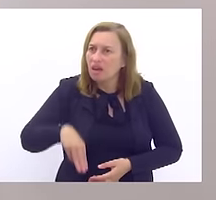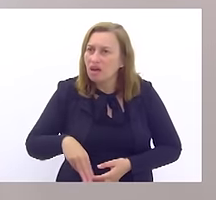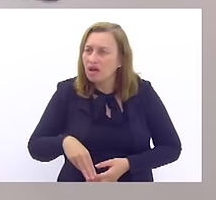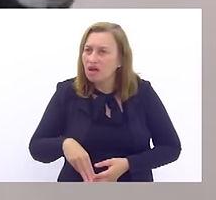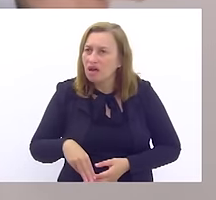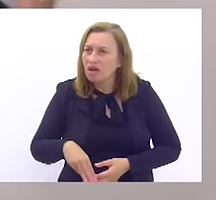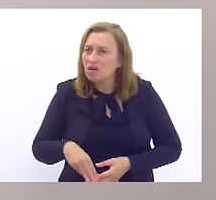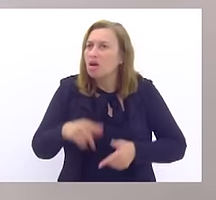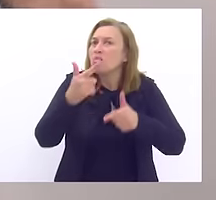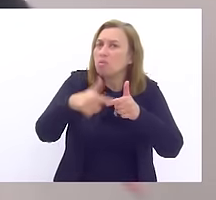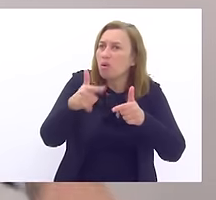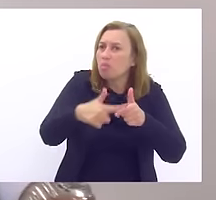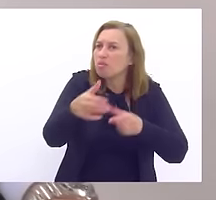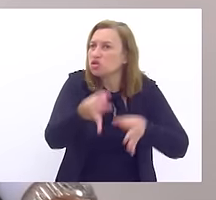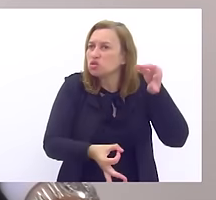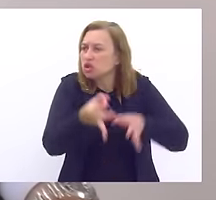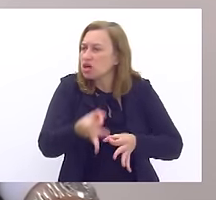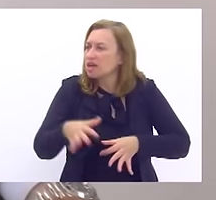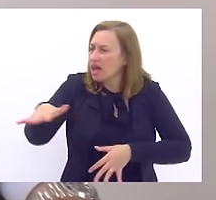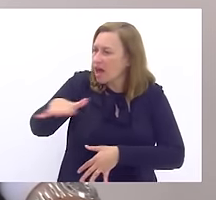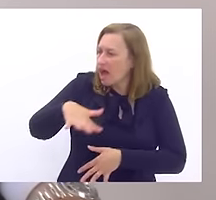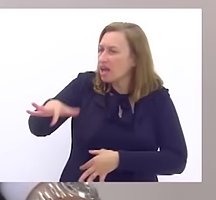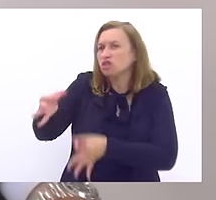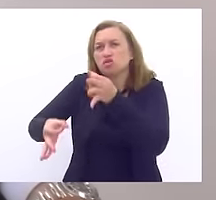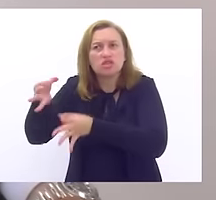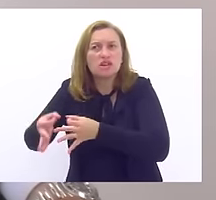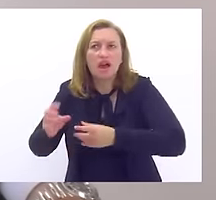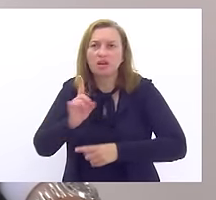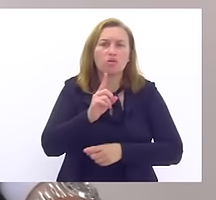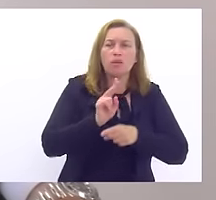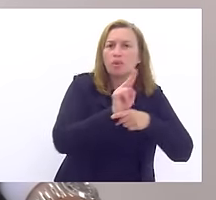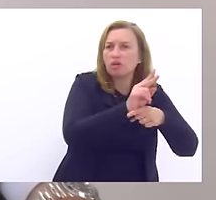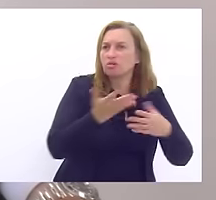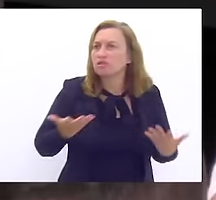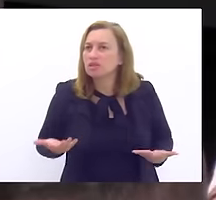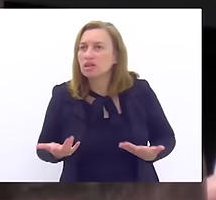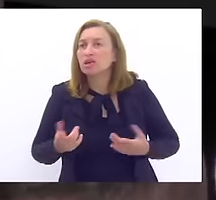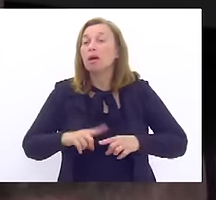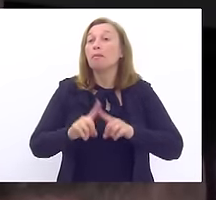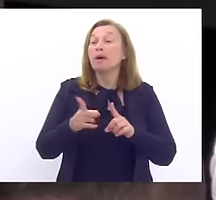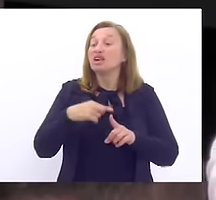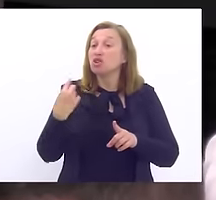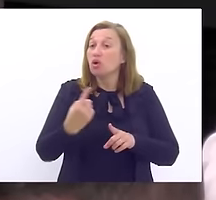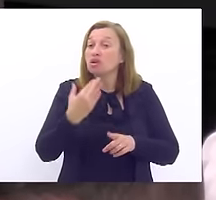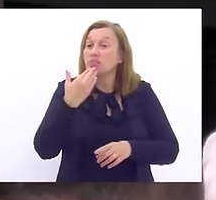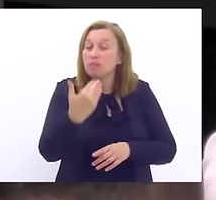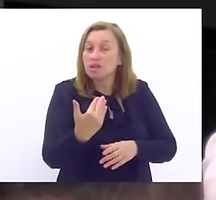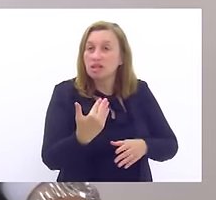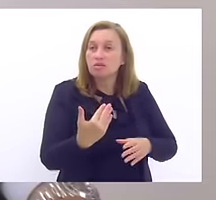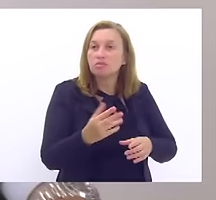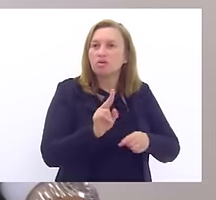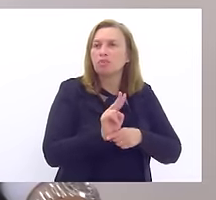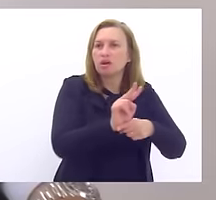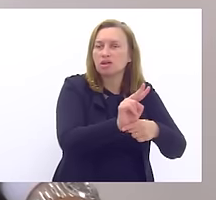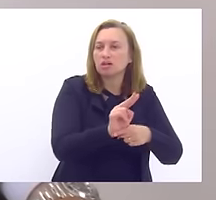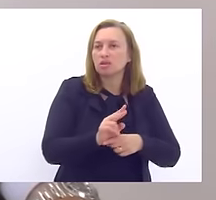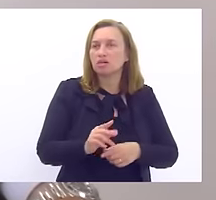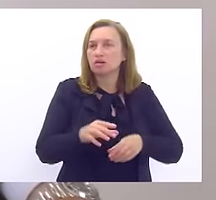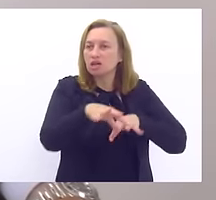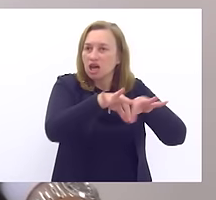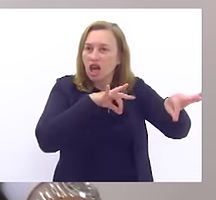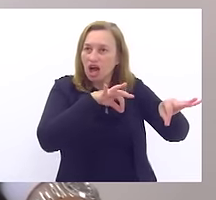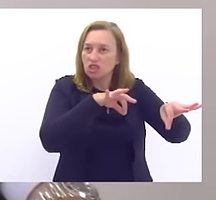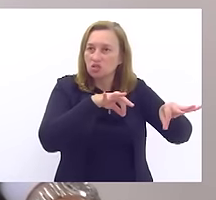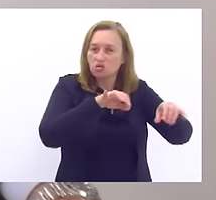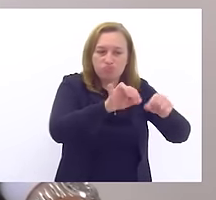respeita o judiciário não é a procuradoria não não mas nós já reportamos a procura da procuradoria rasgo e